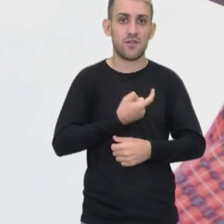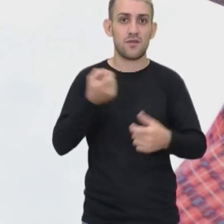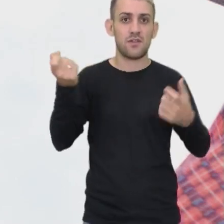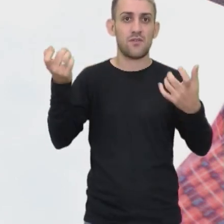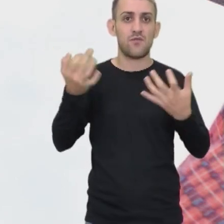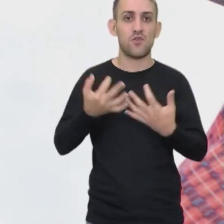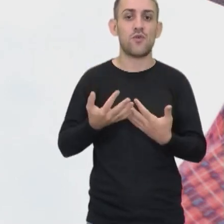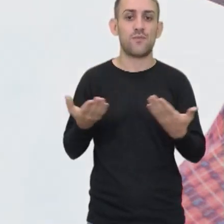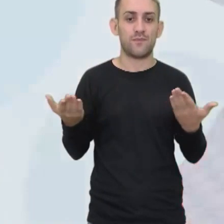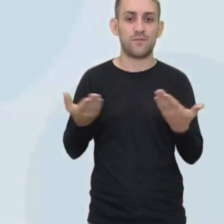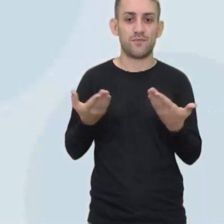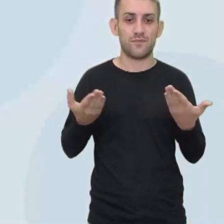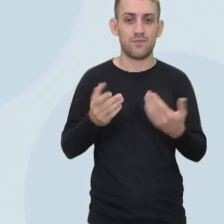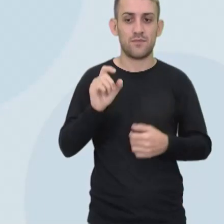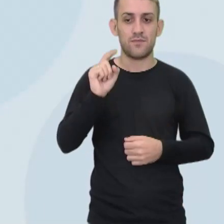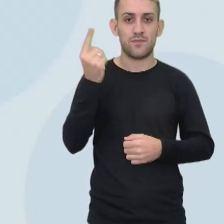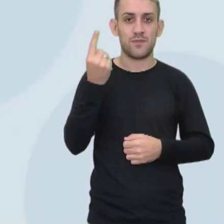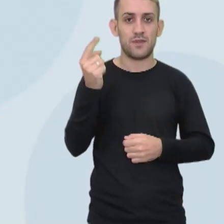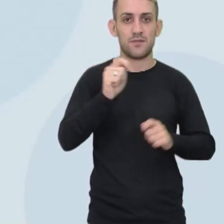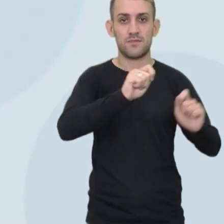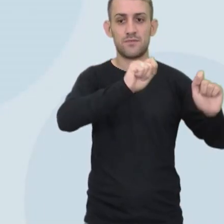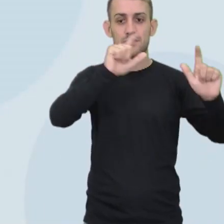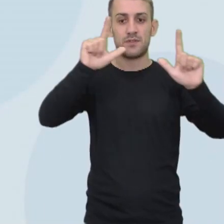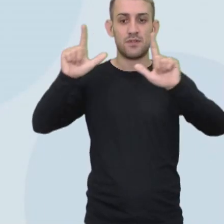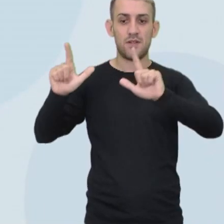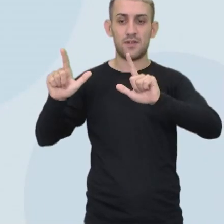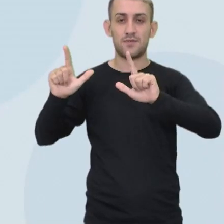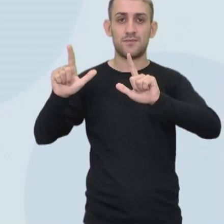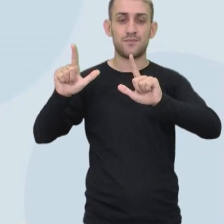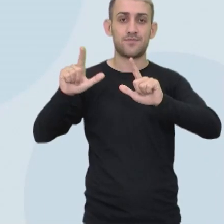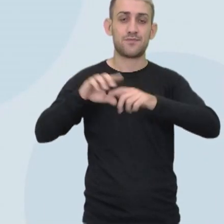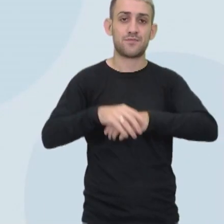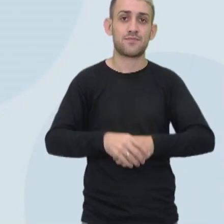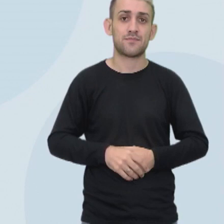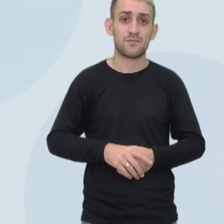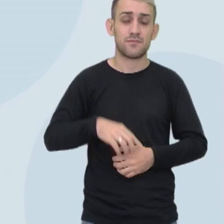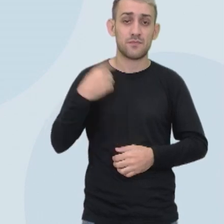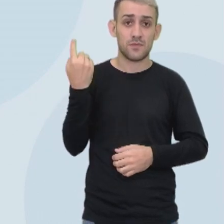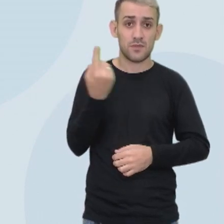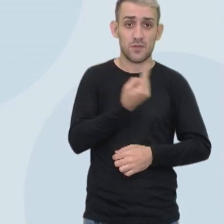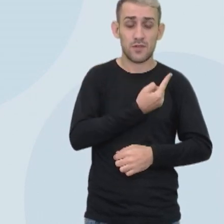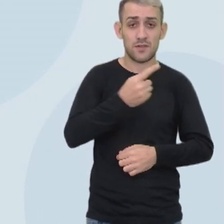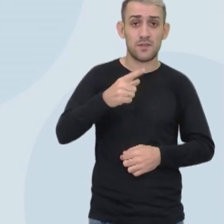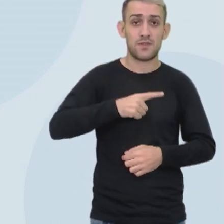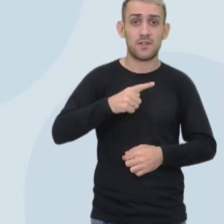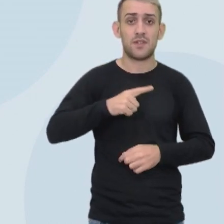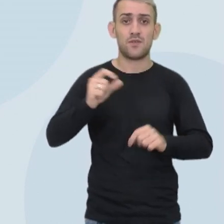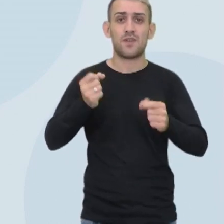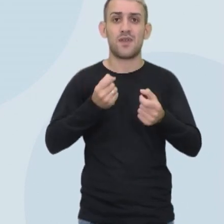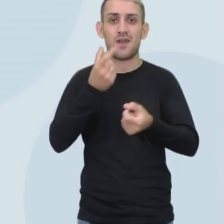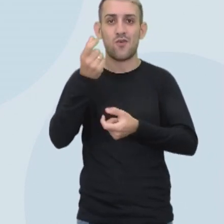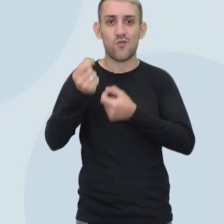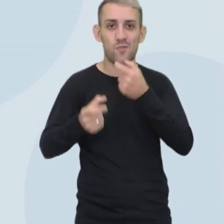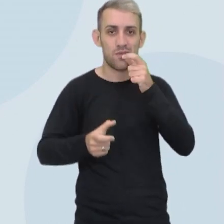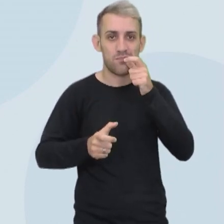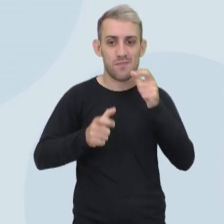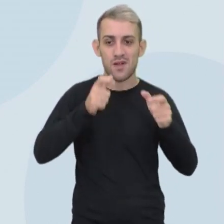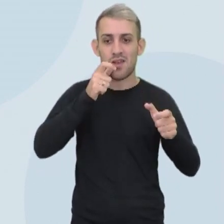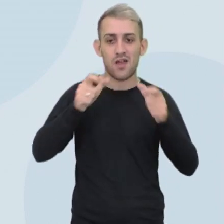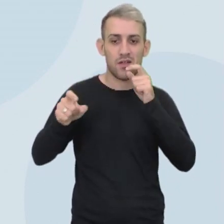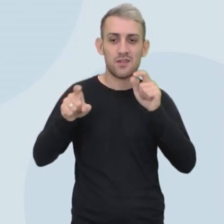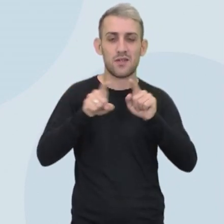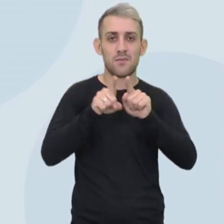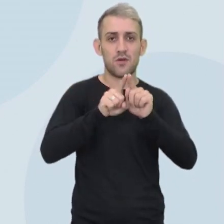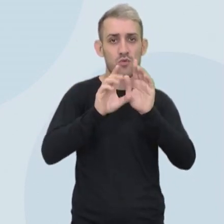o primeiro slide está aí na tela. A gente tem aí então, né, algumas palavras, aí alguns